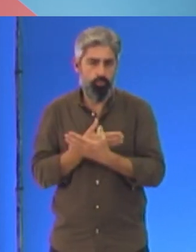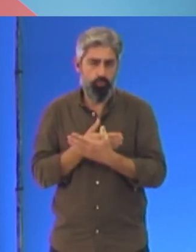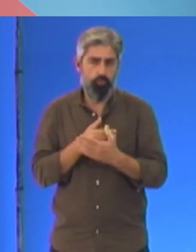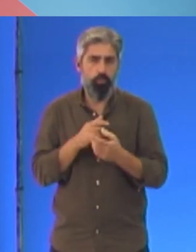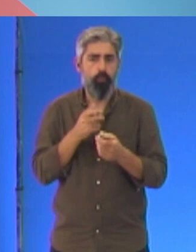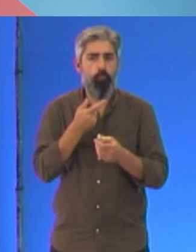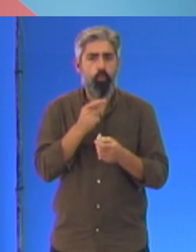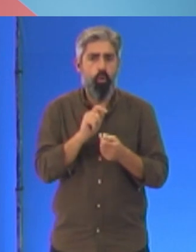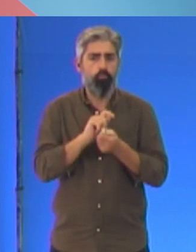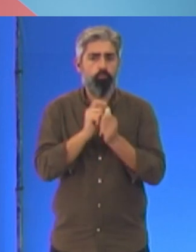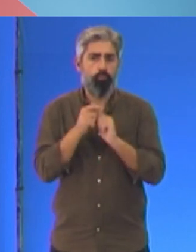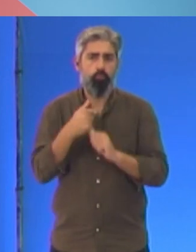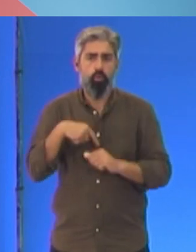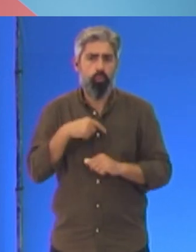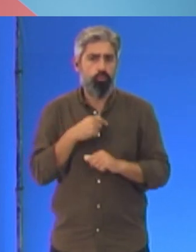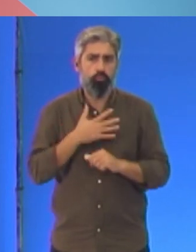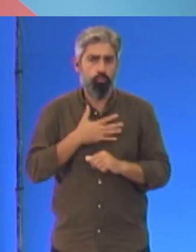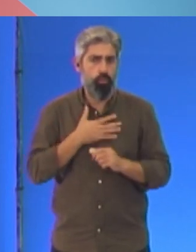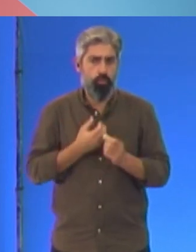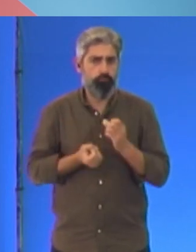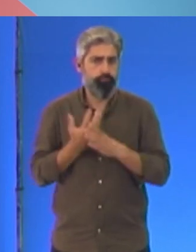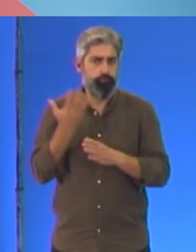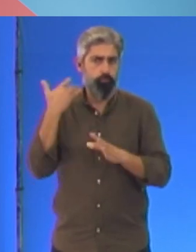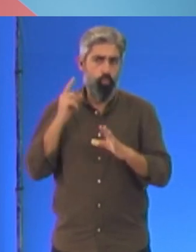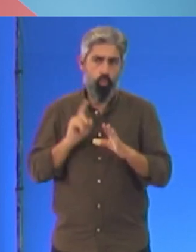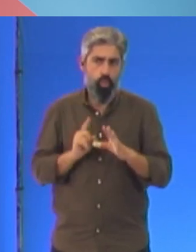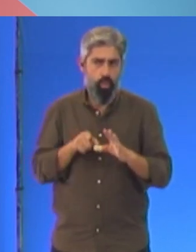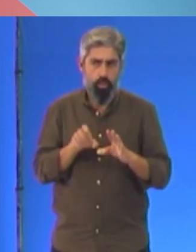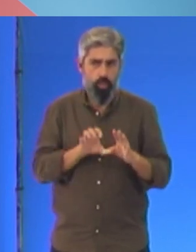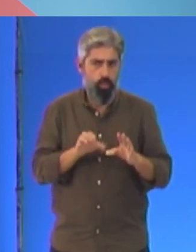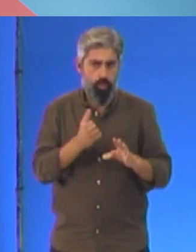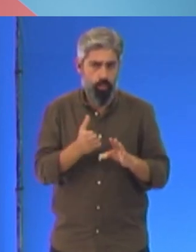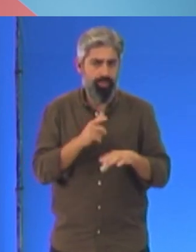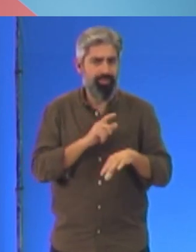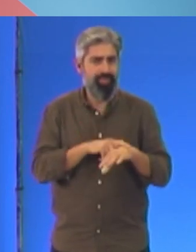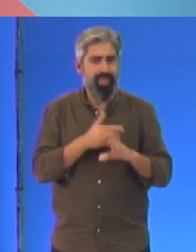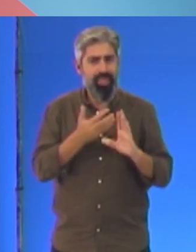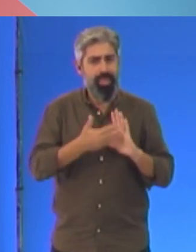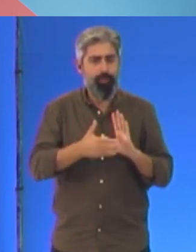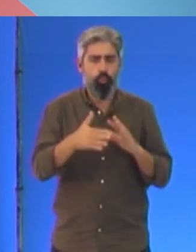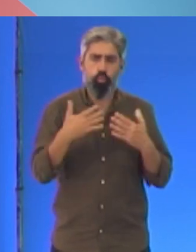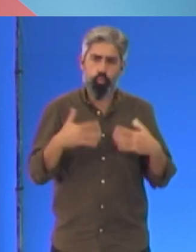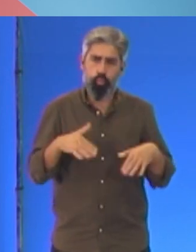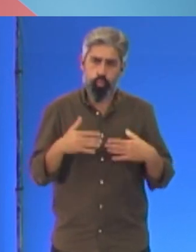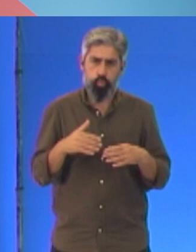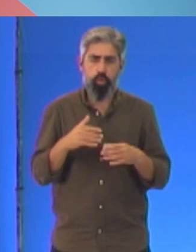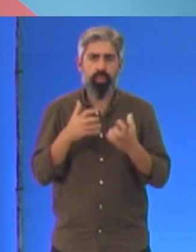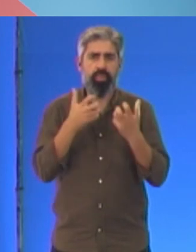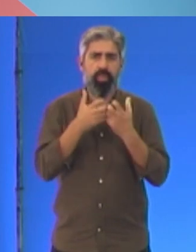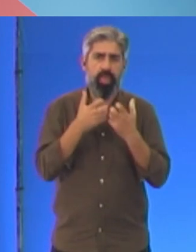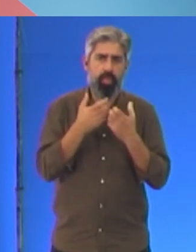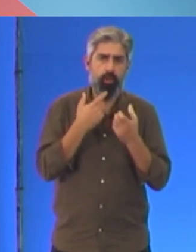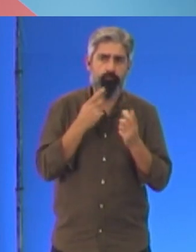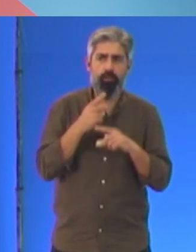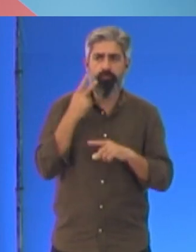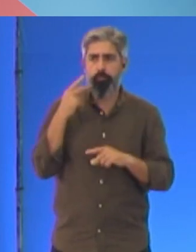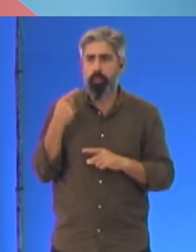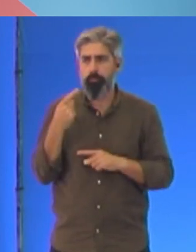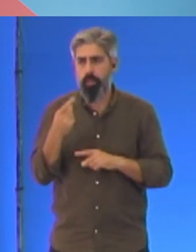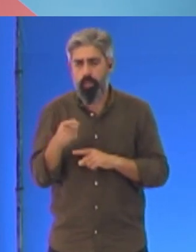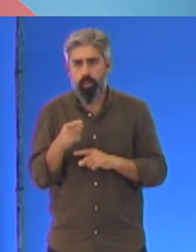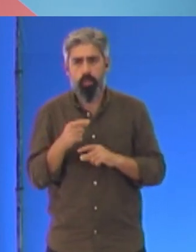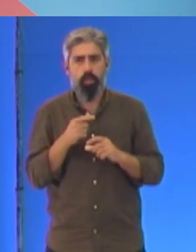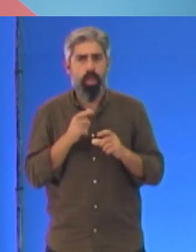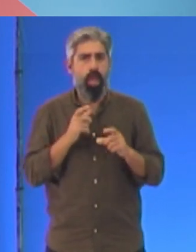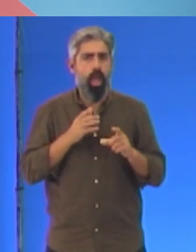naquilo que não quis encher e vivemos tempos dramáticos de regresso da Guerra ao nosso cotidiano uma